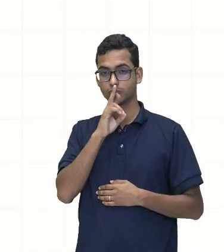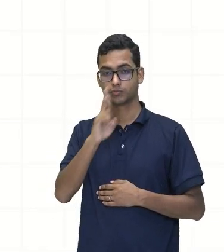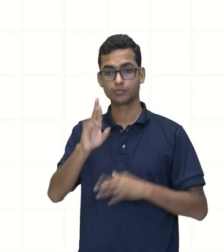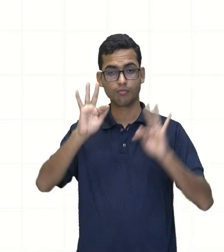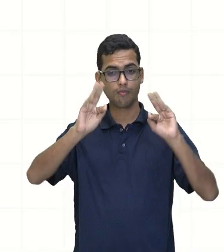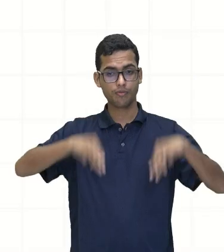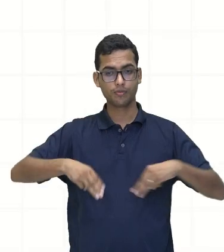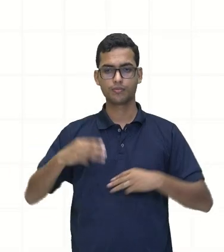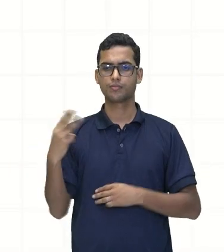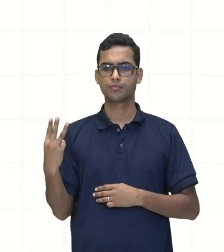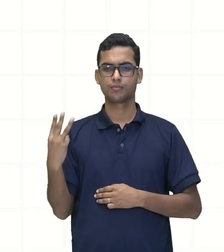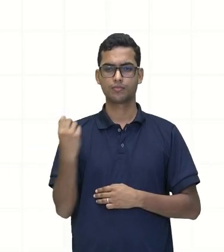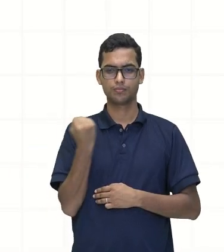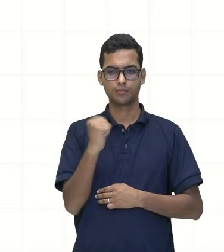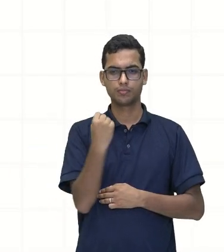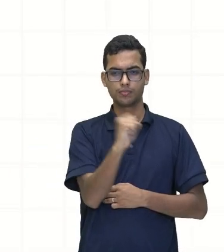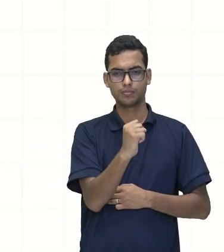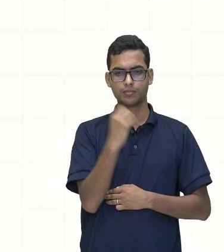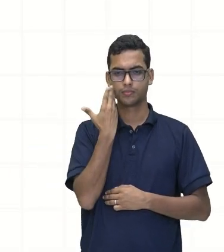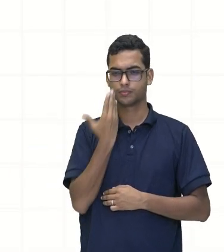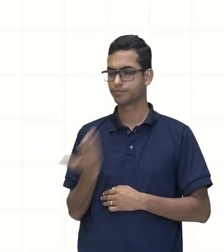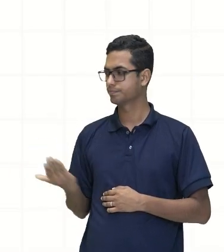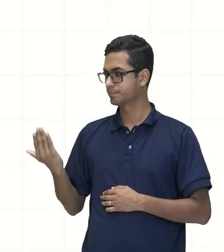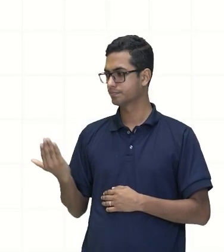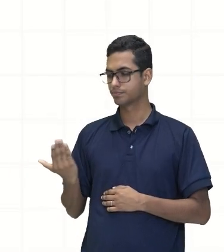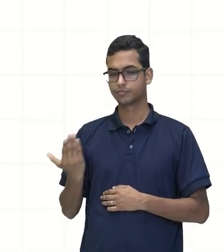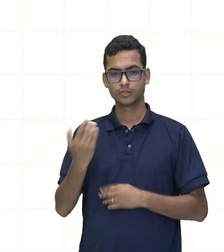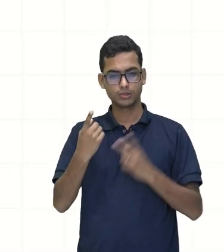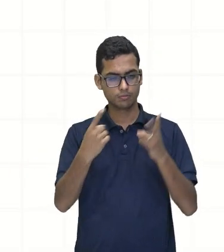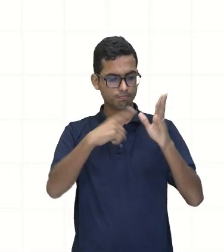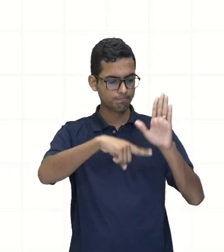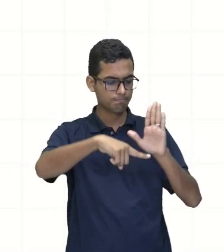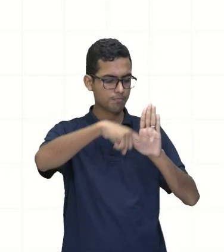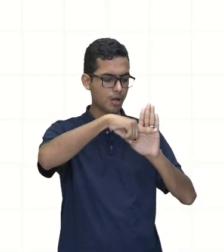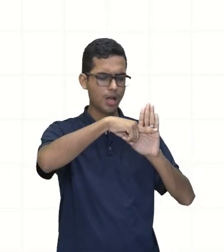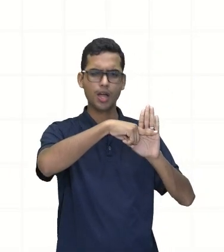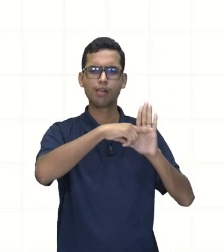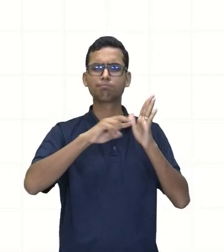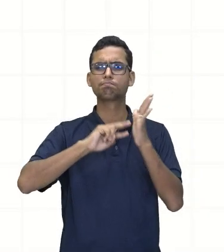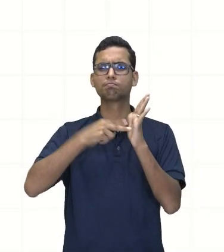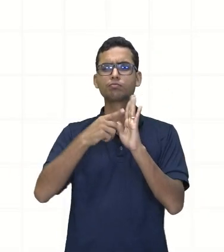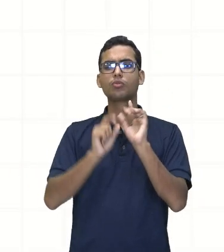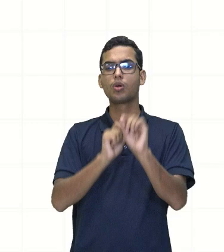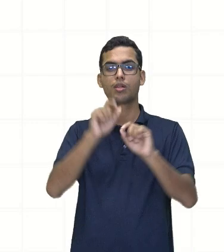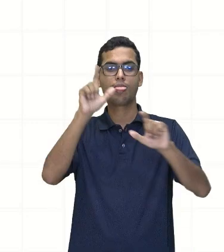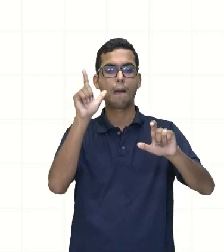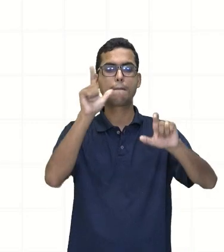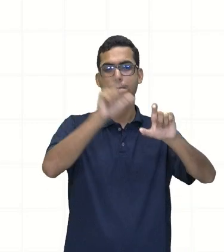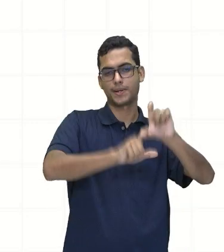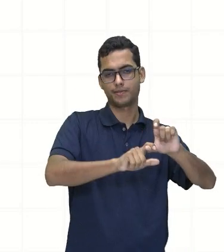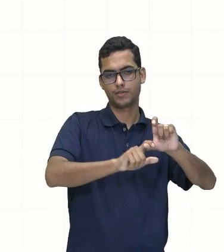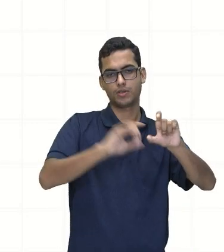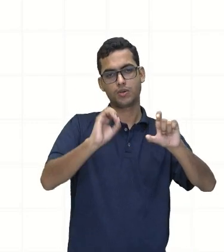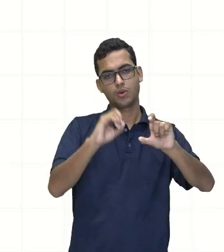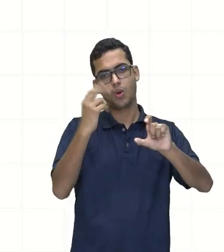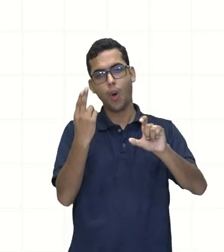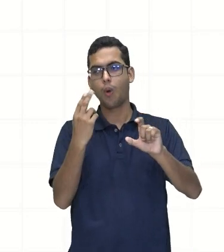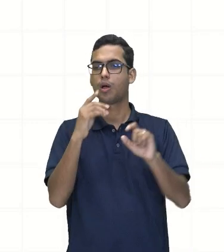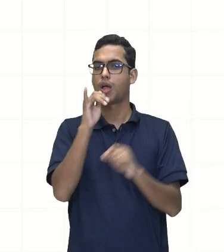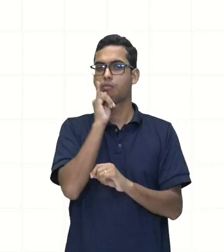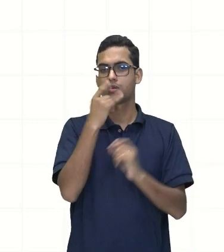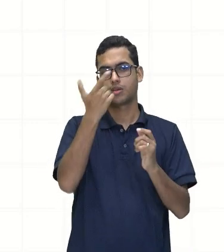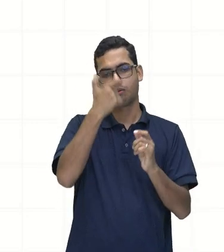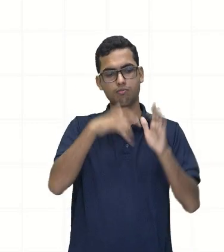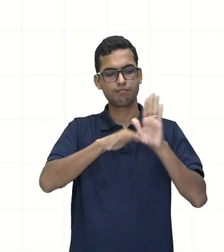388, tá? Então, sempre que você vê um menos, significa o quê? Que eu estou devendo ou que eu retirei,